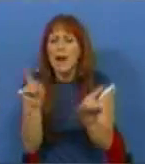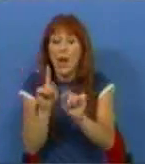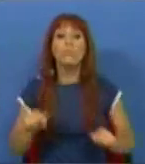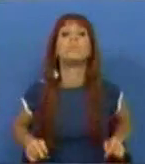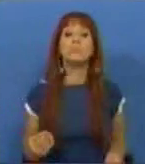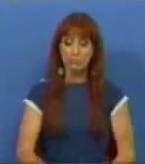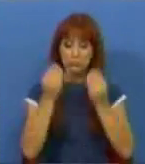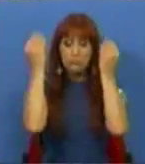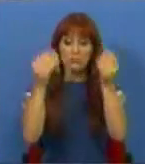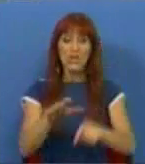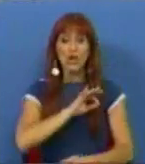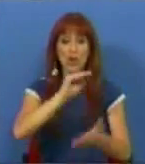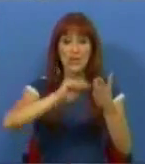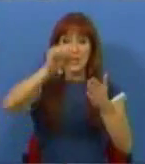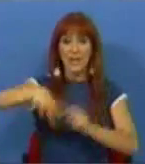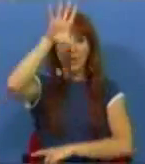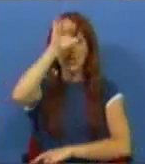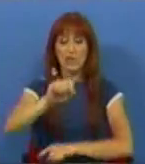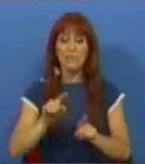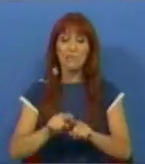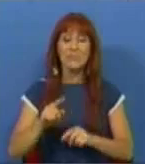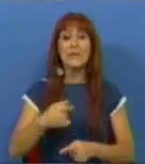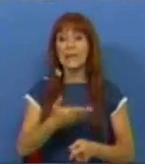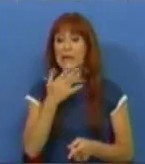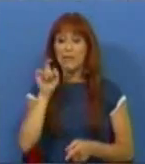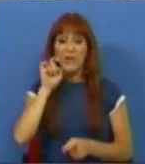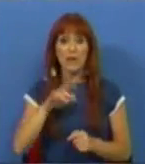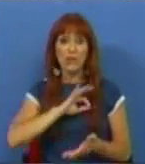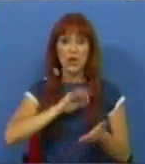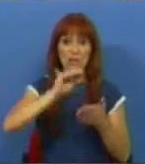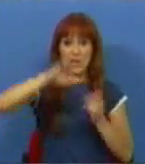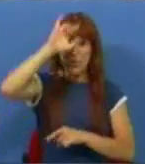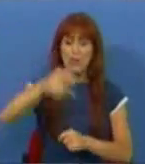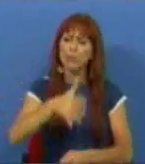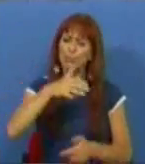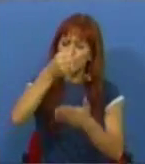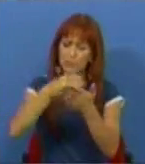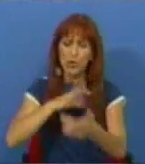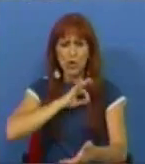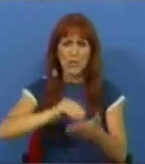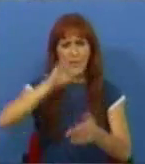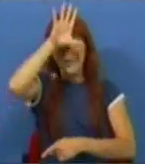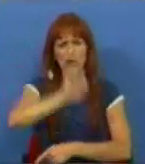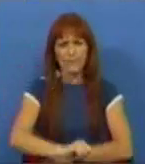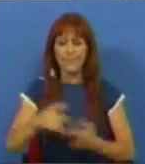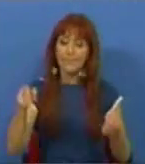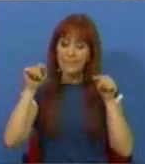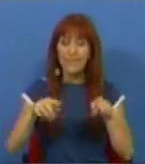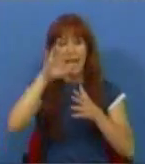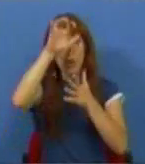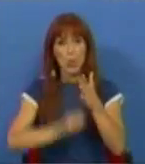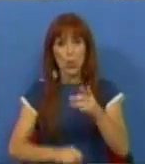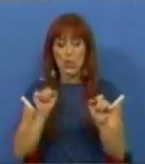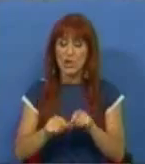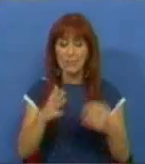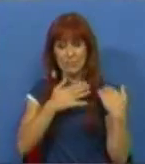Foi apresentado pelo Secretário de Estado, defendido pelo Secretário de Estado, argumentado pelo Secretário de Estado. É um texto